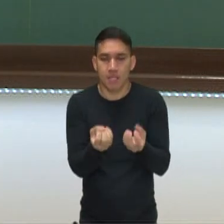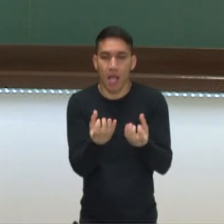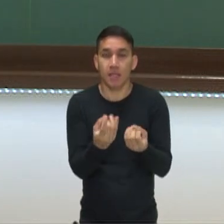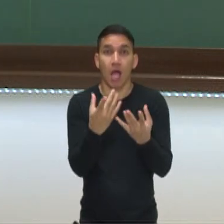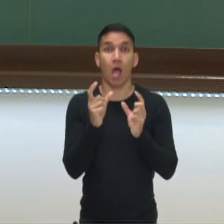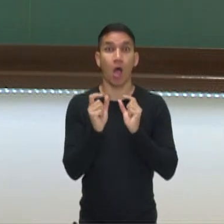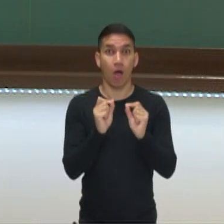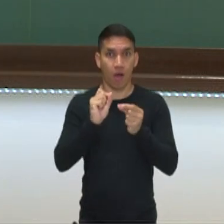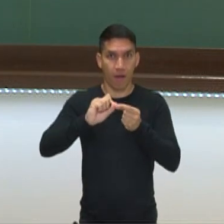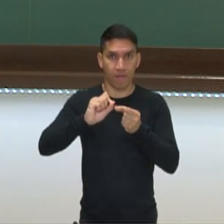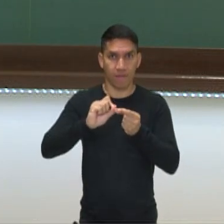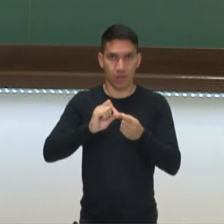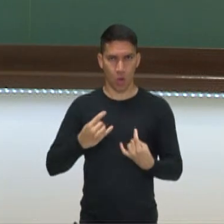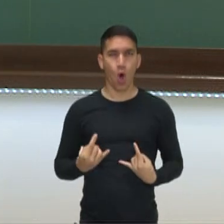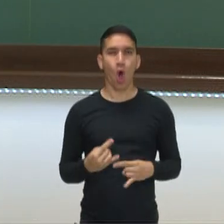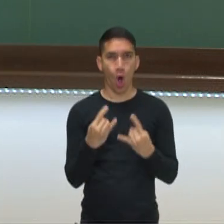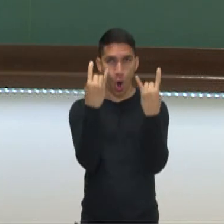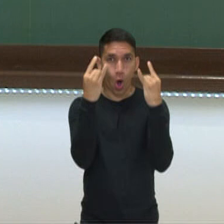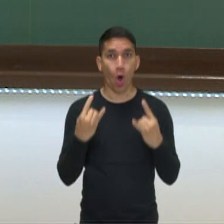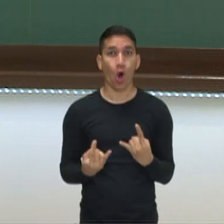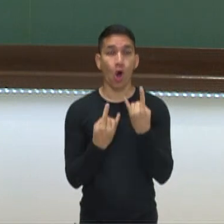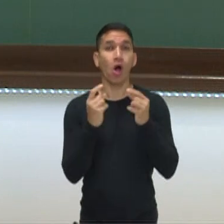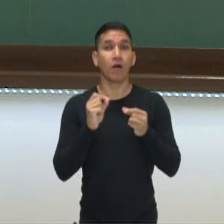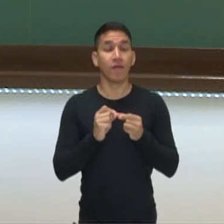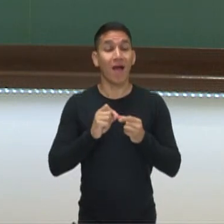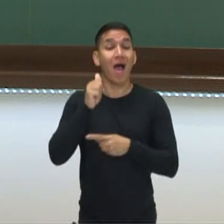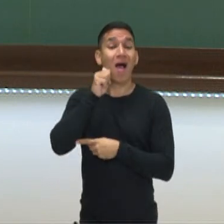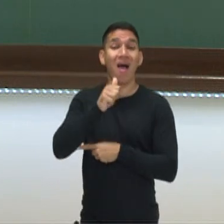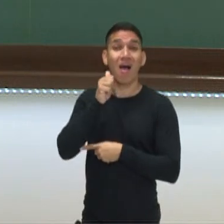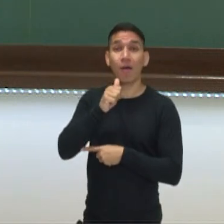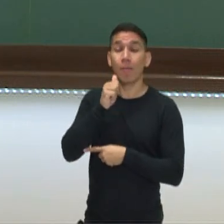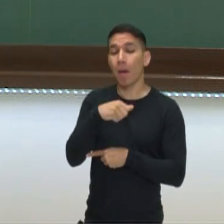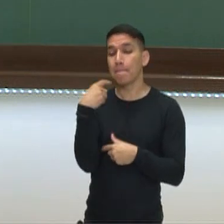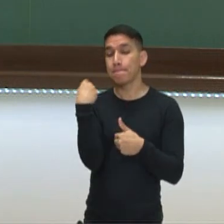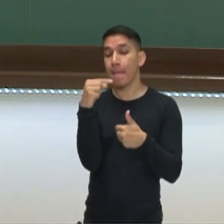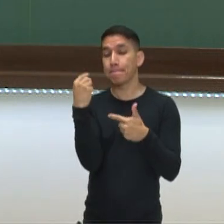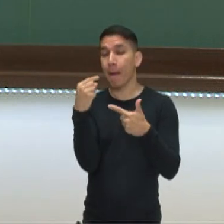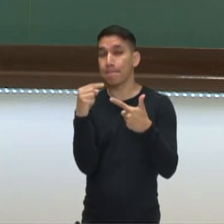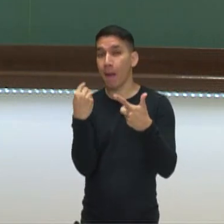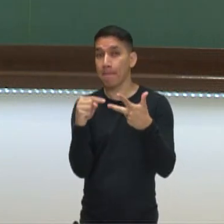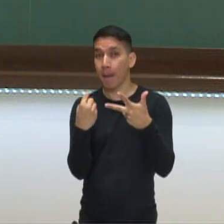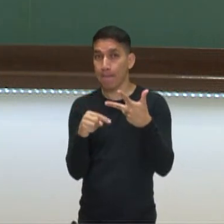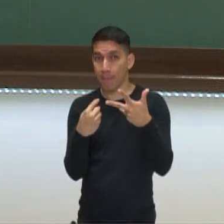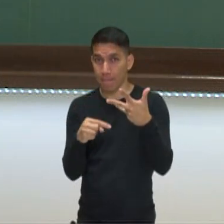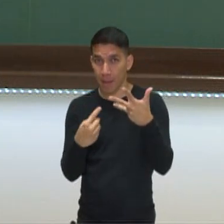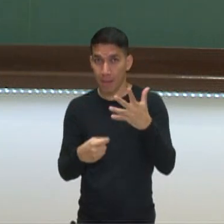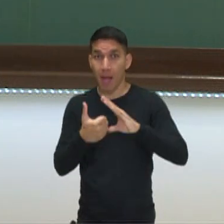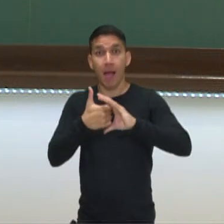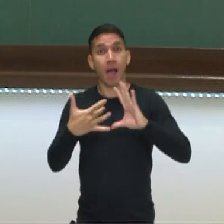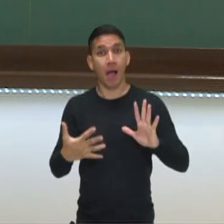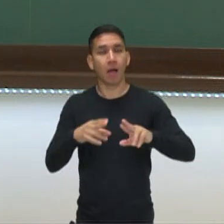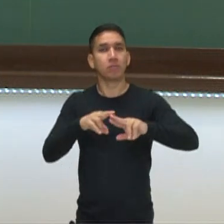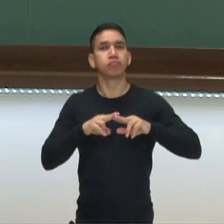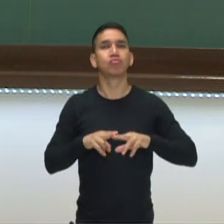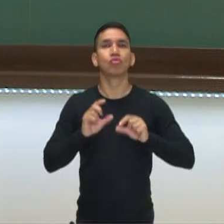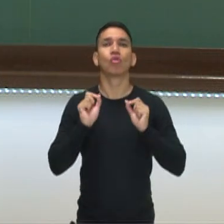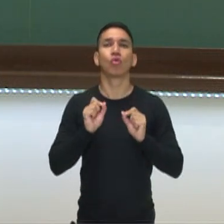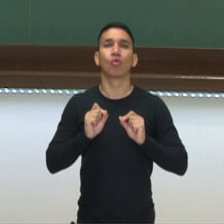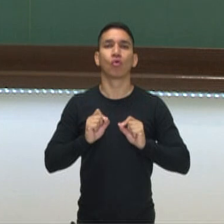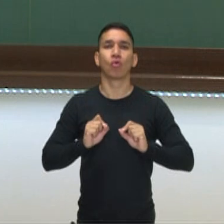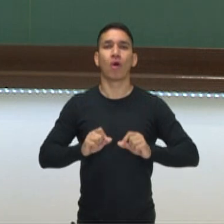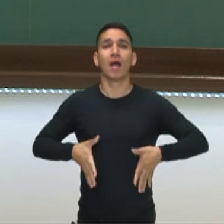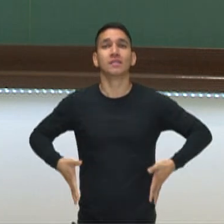vão fazer com que a mulher tenha as características femininas. Então, o alargamento do quadril,